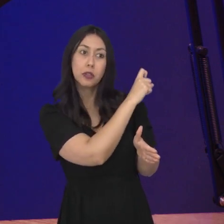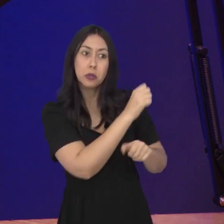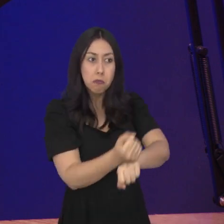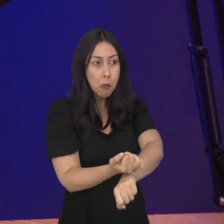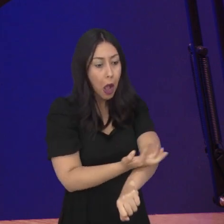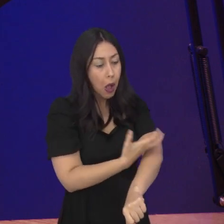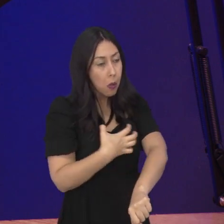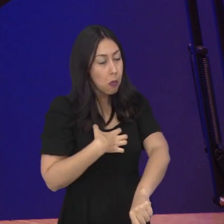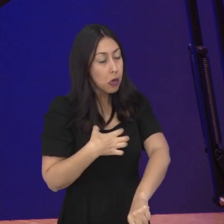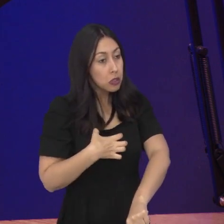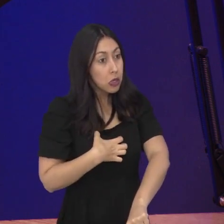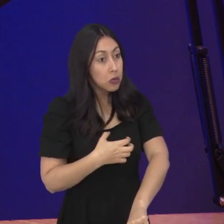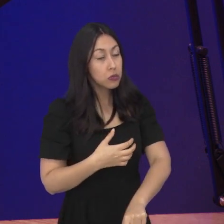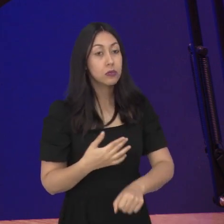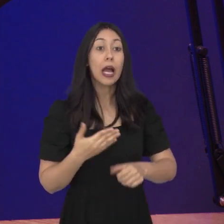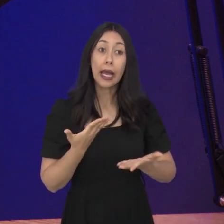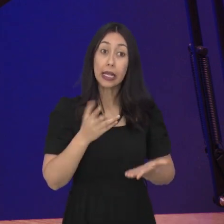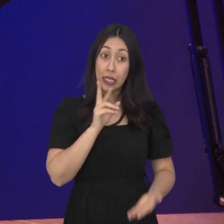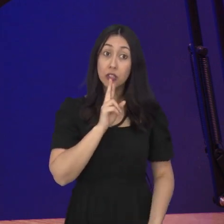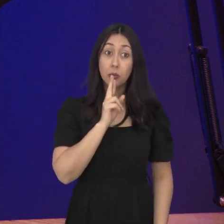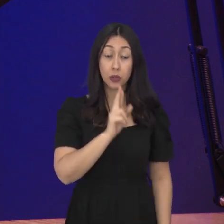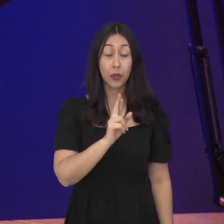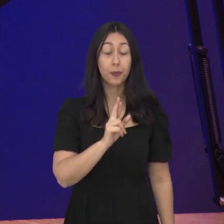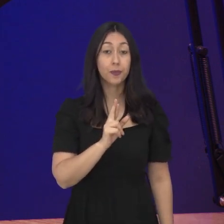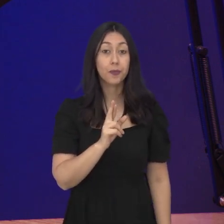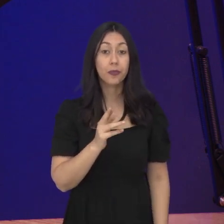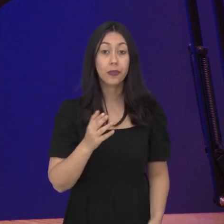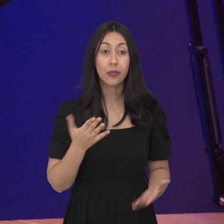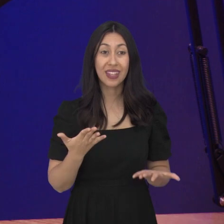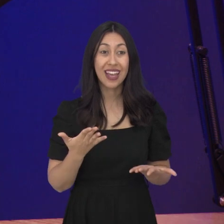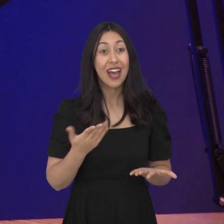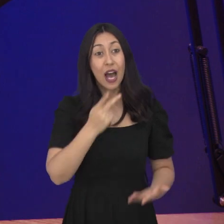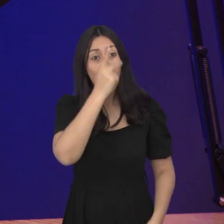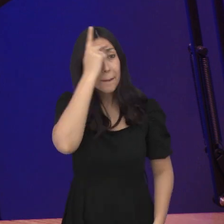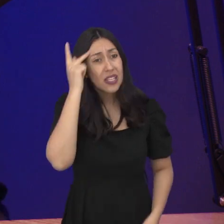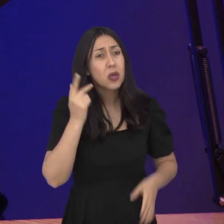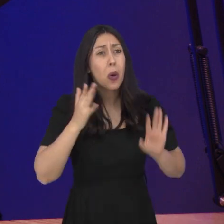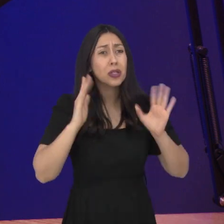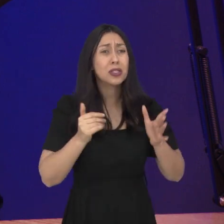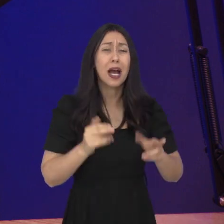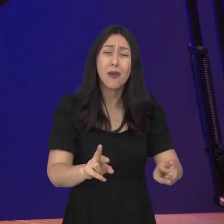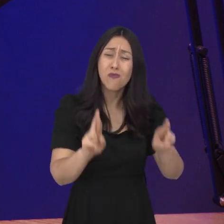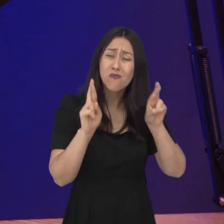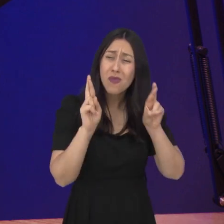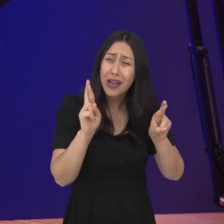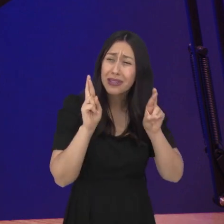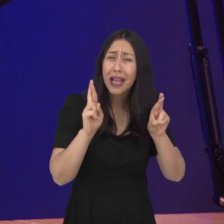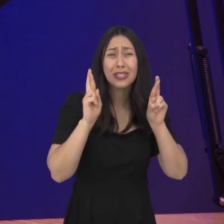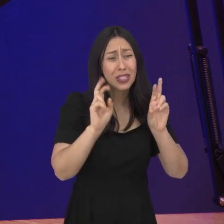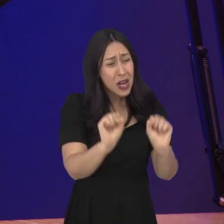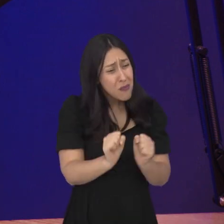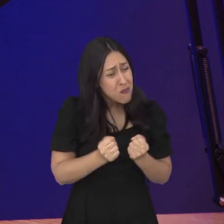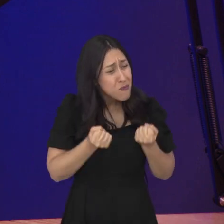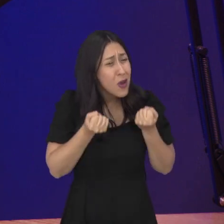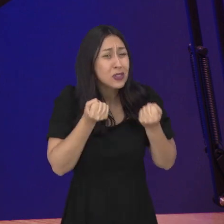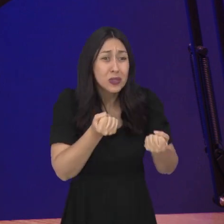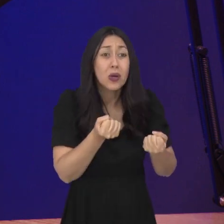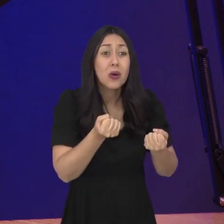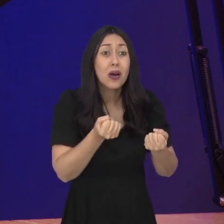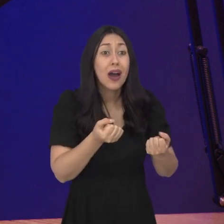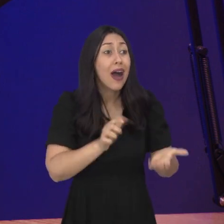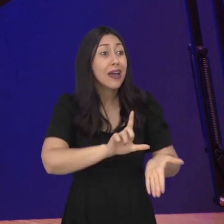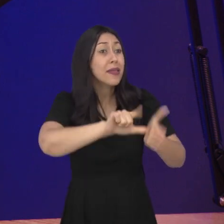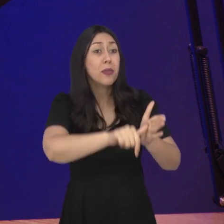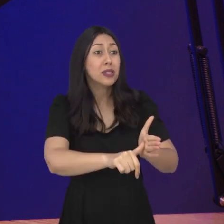difícil para a parte emocional dos estudantes? Aí ele respondeu assim: algo que a pessoa alimentou, nutriu, colocou sentimento e